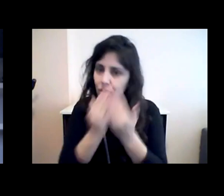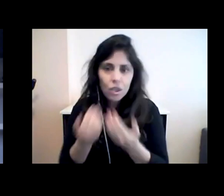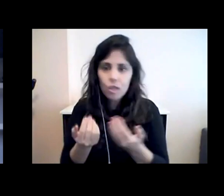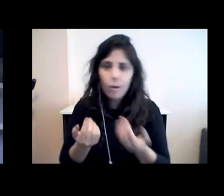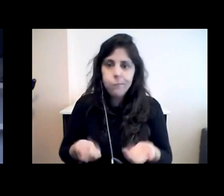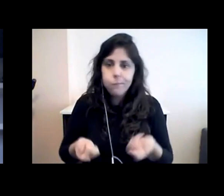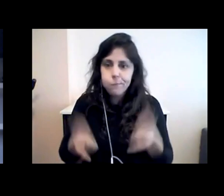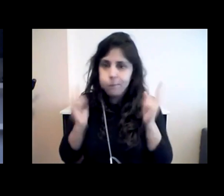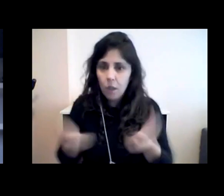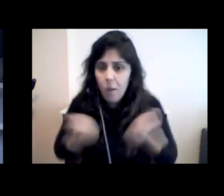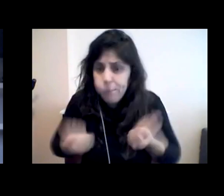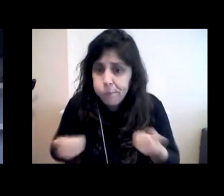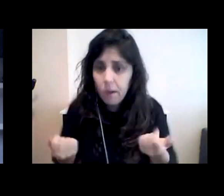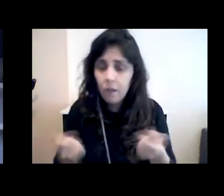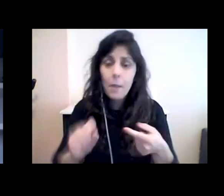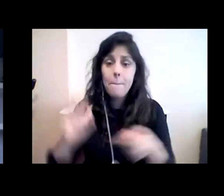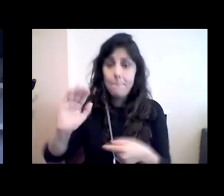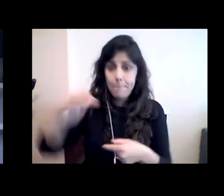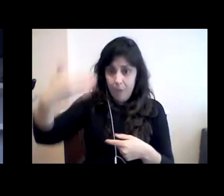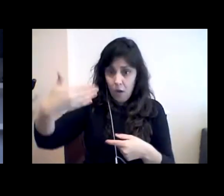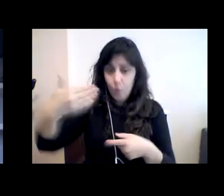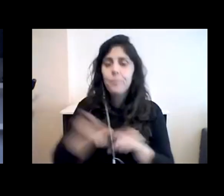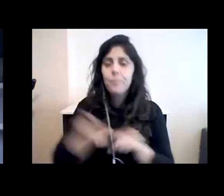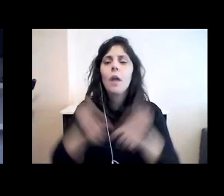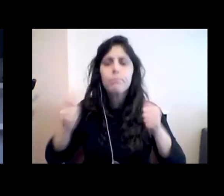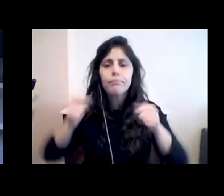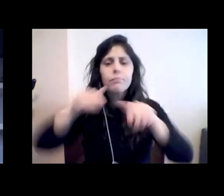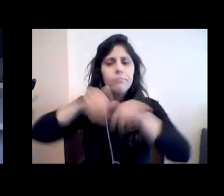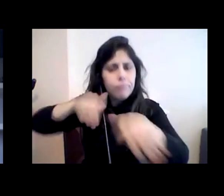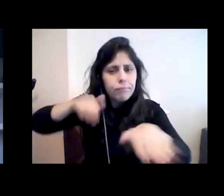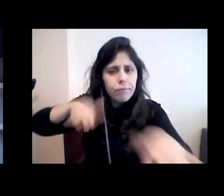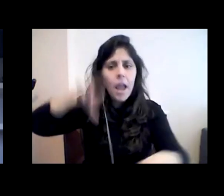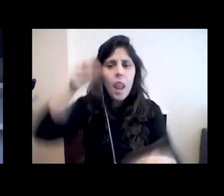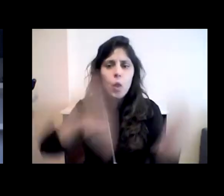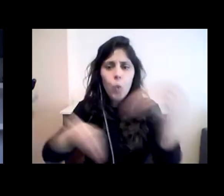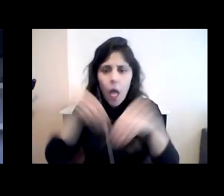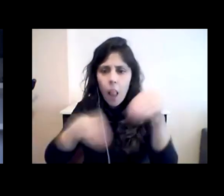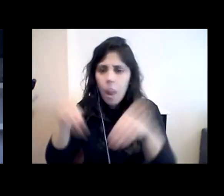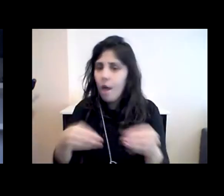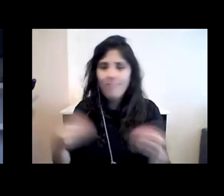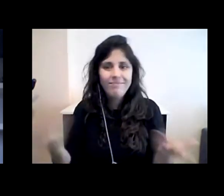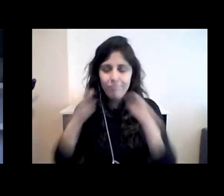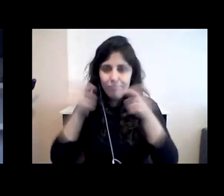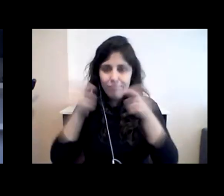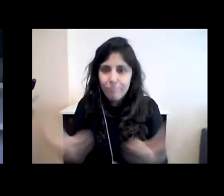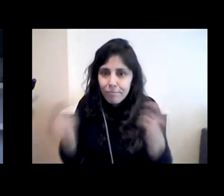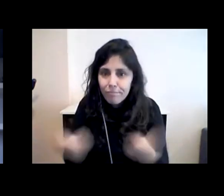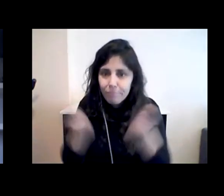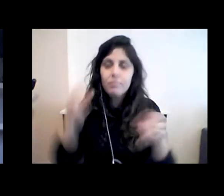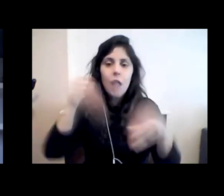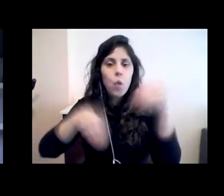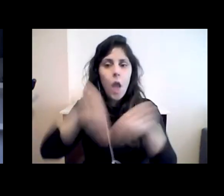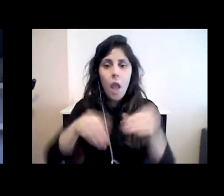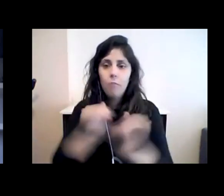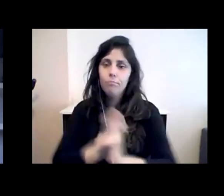porque partem do princípio que não podem fazer campanha eleitoral durante os dois, três dias de campanha que, por norma, cada escola tem para que haja esse processo. Porque